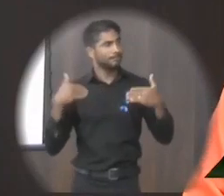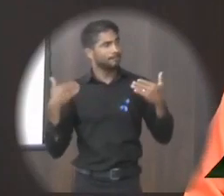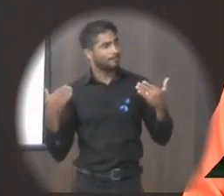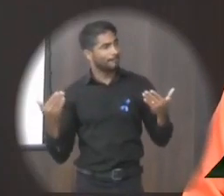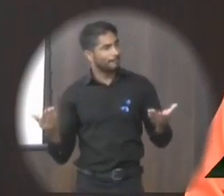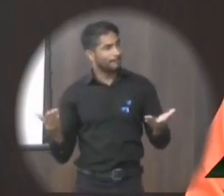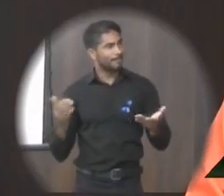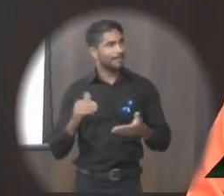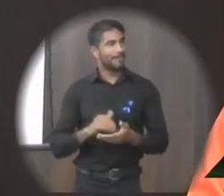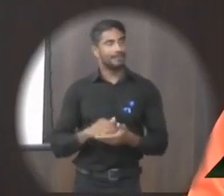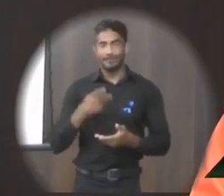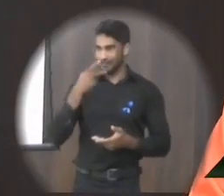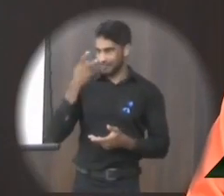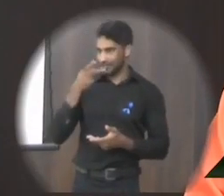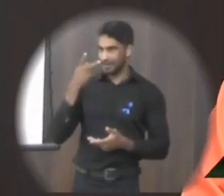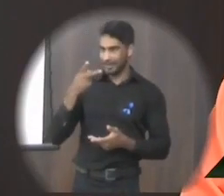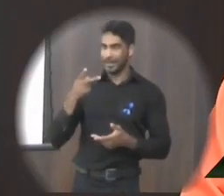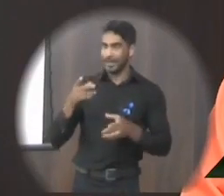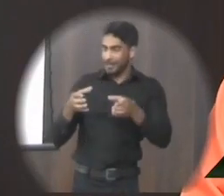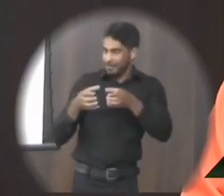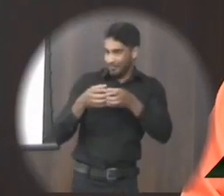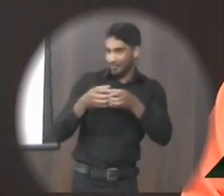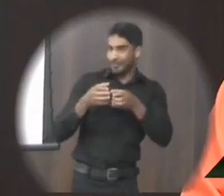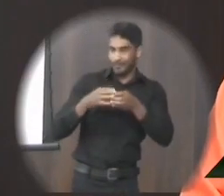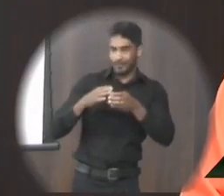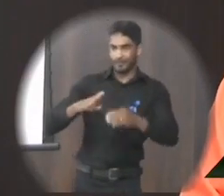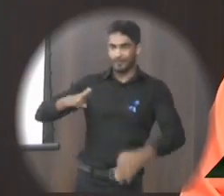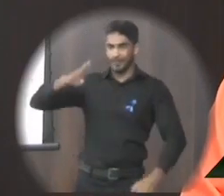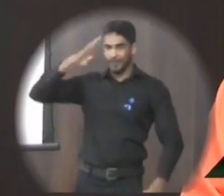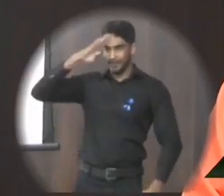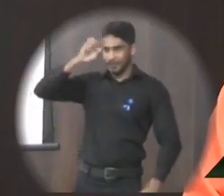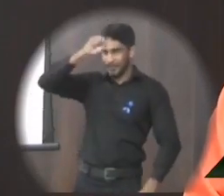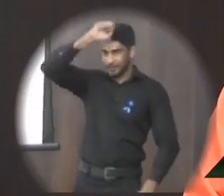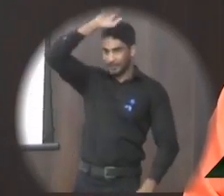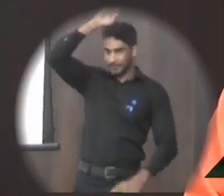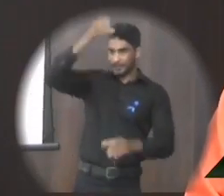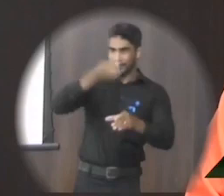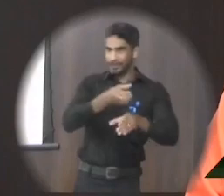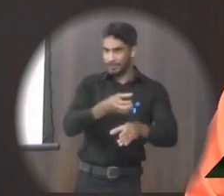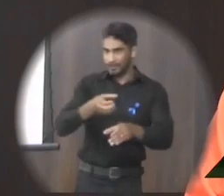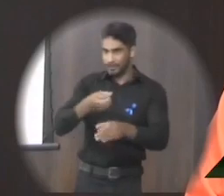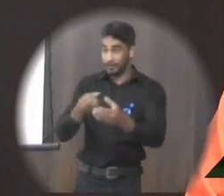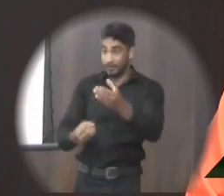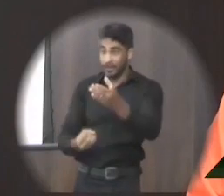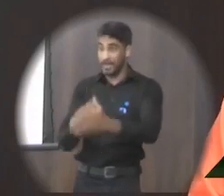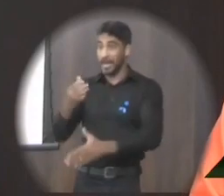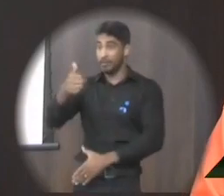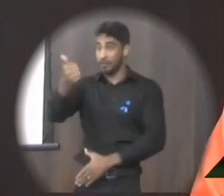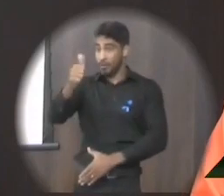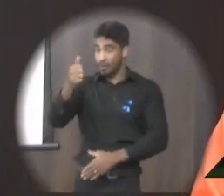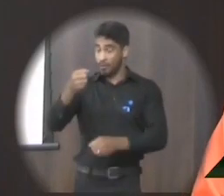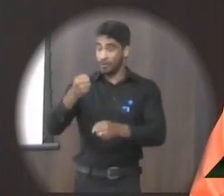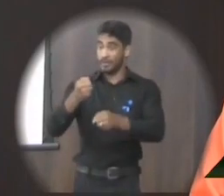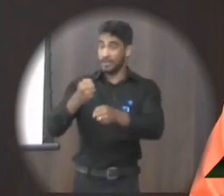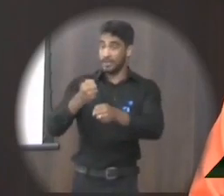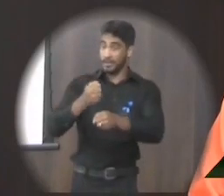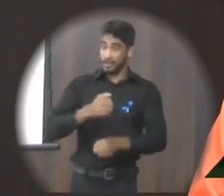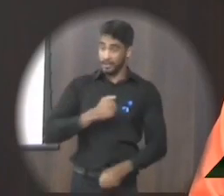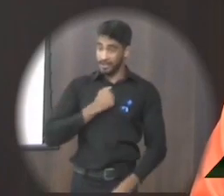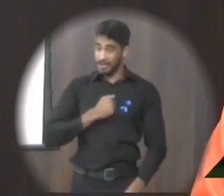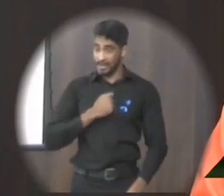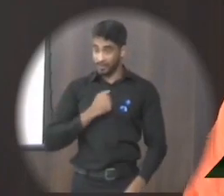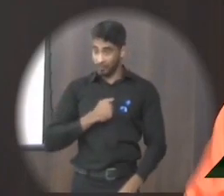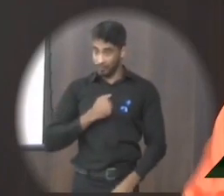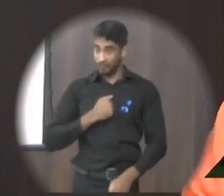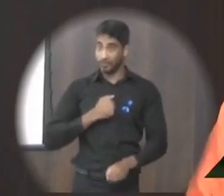lá falar do pelotão. O pelotão de bombeiros, ele foi inaugurado em 11 de agosto de 2006, na